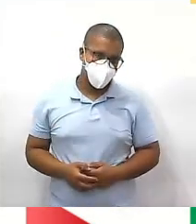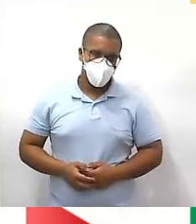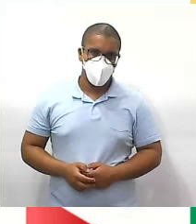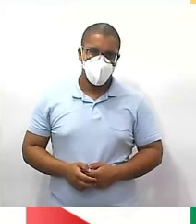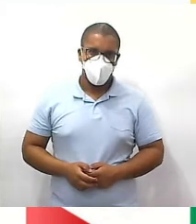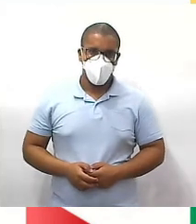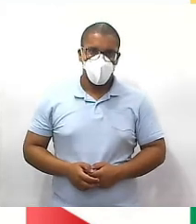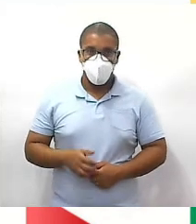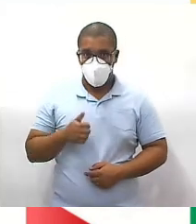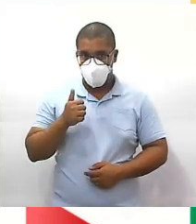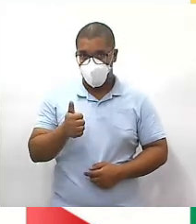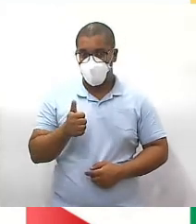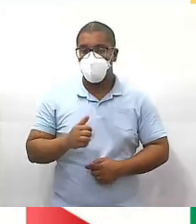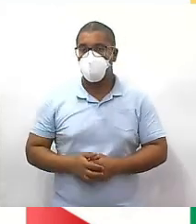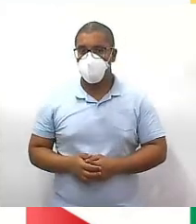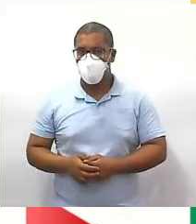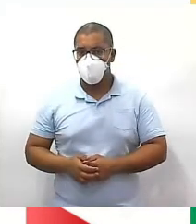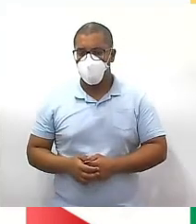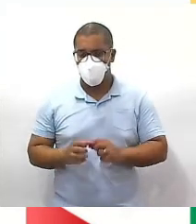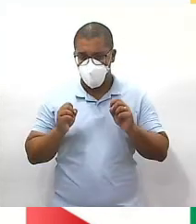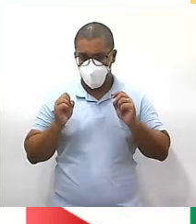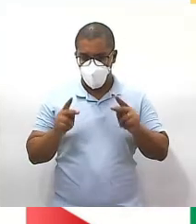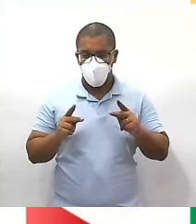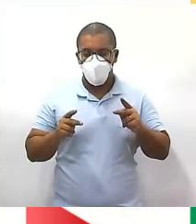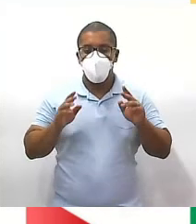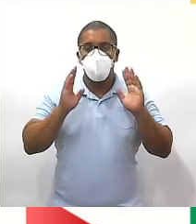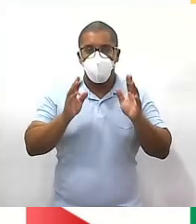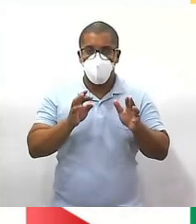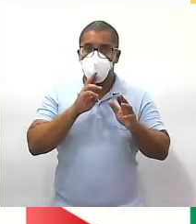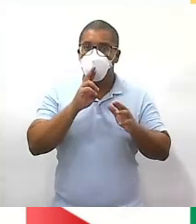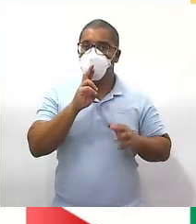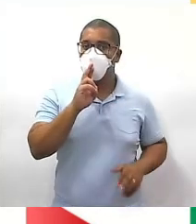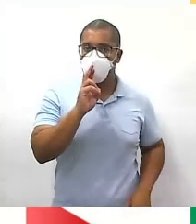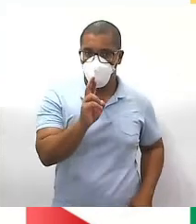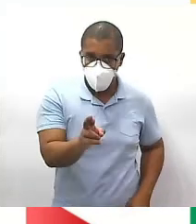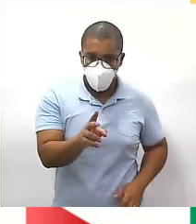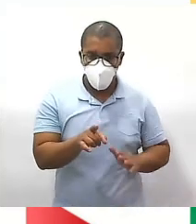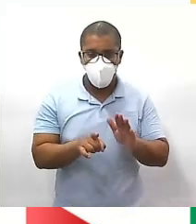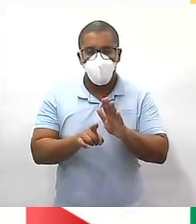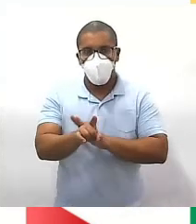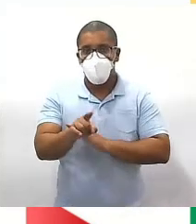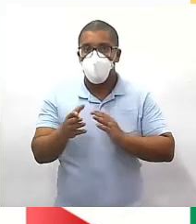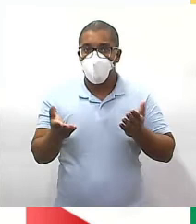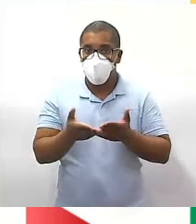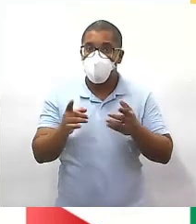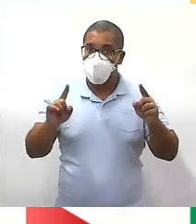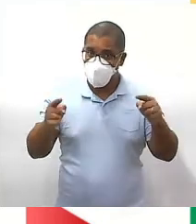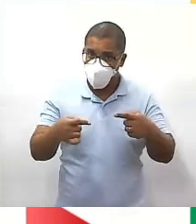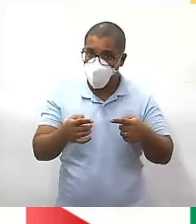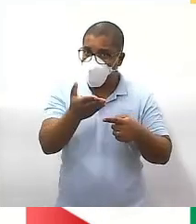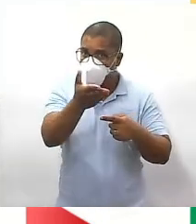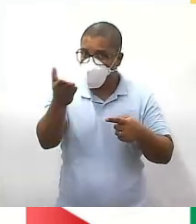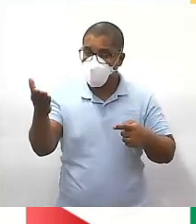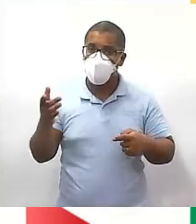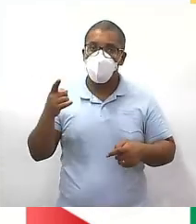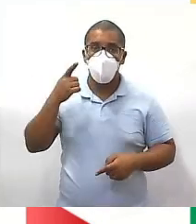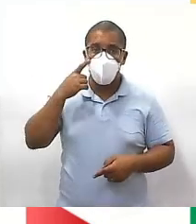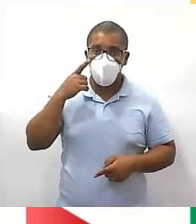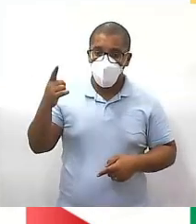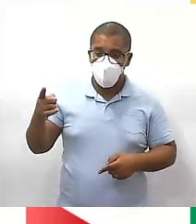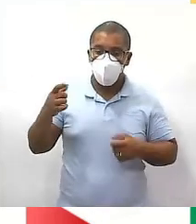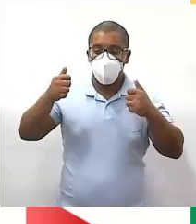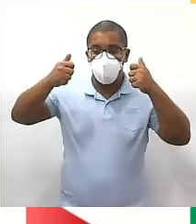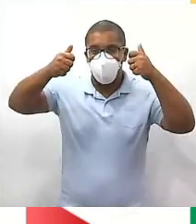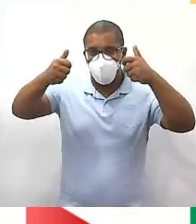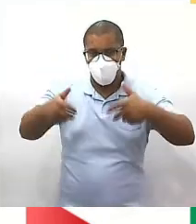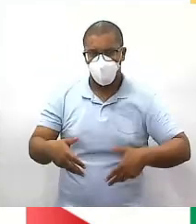62.661,84 quilômetros percorridos, tá bom? Então já resolvemos a questão. Vou deixar um desafio para vocês e agora a parte teórica para a